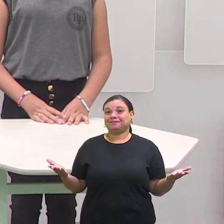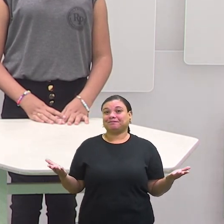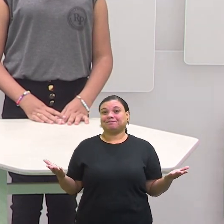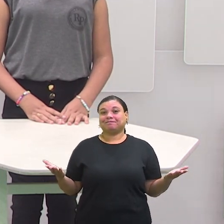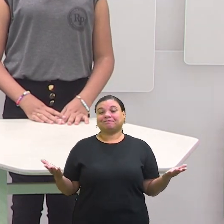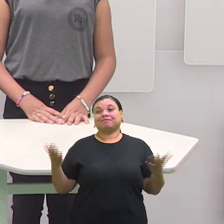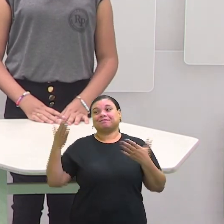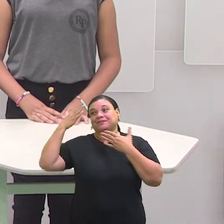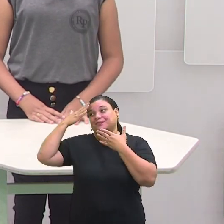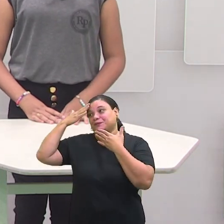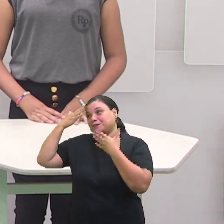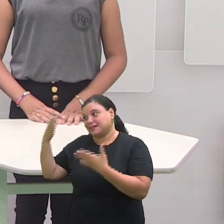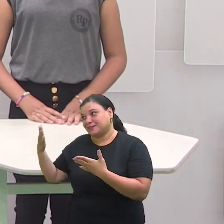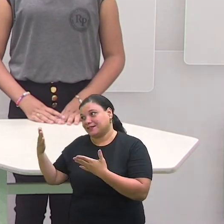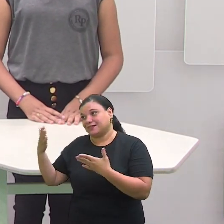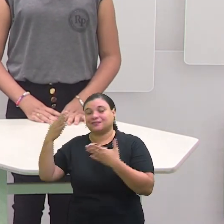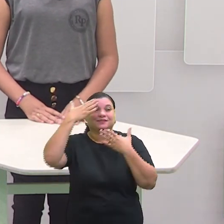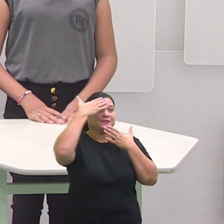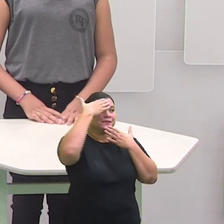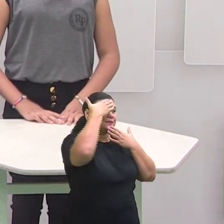muito obrigada a vocês.